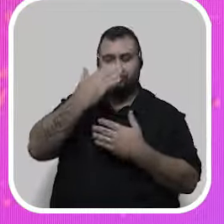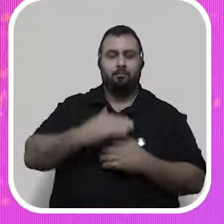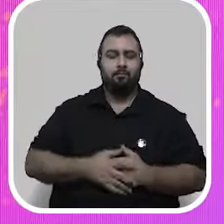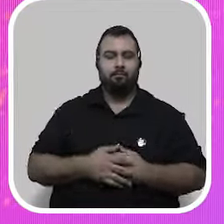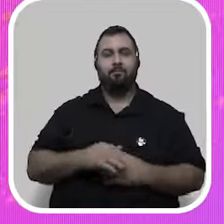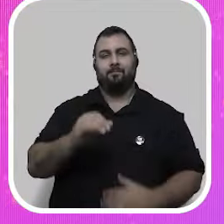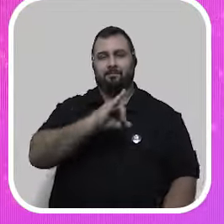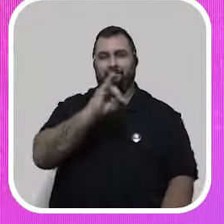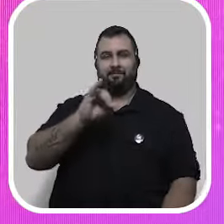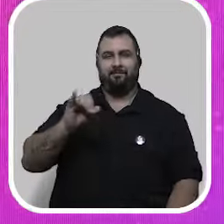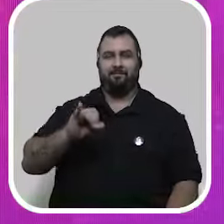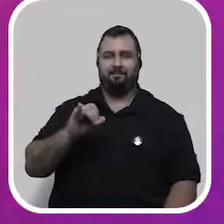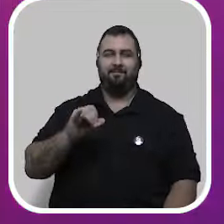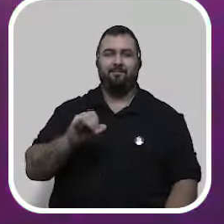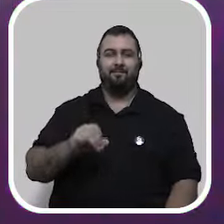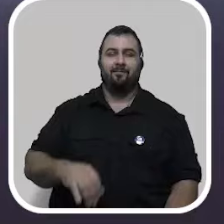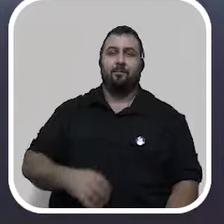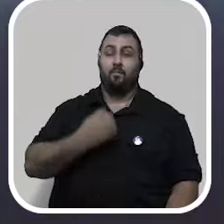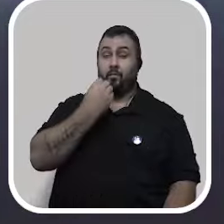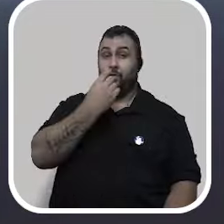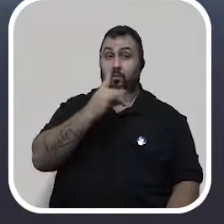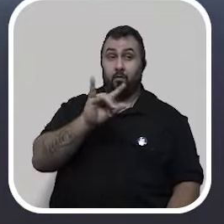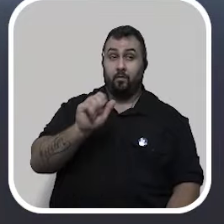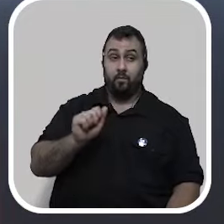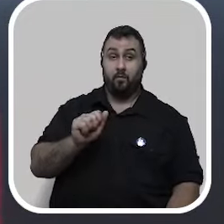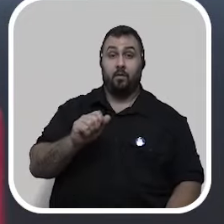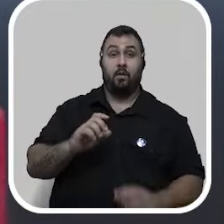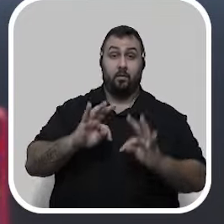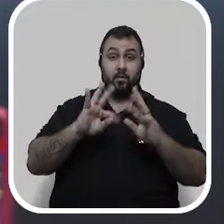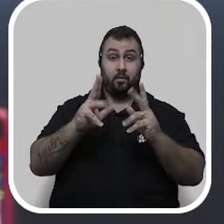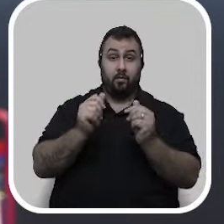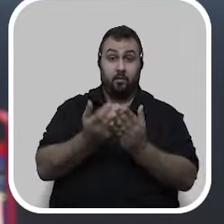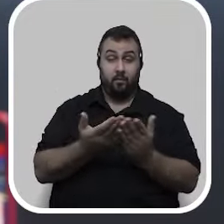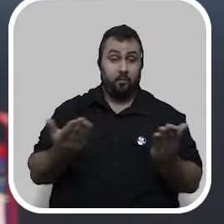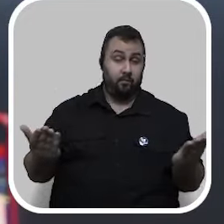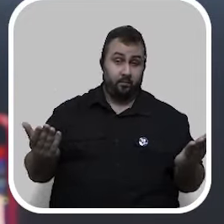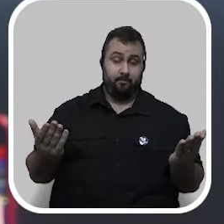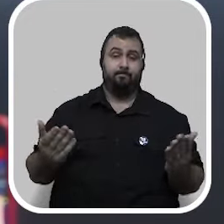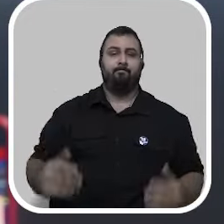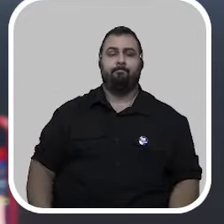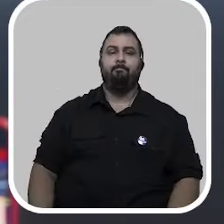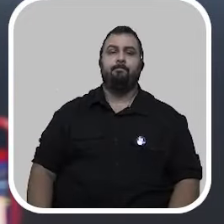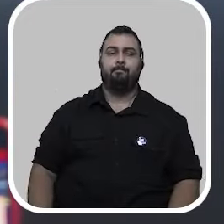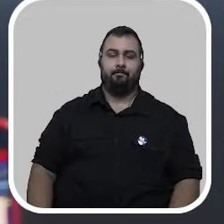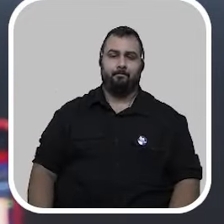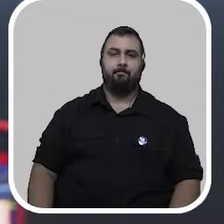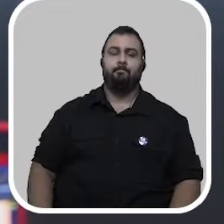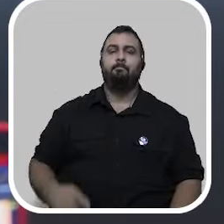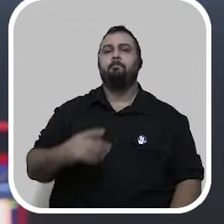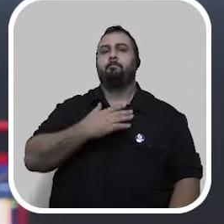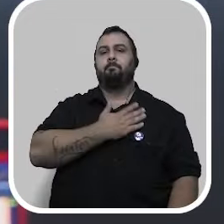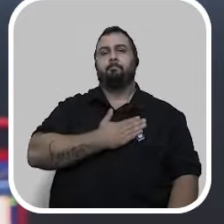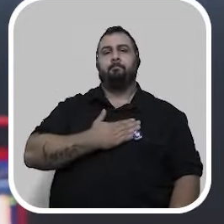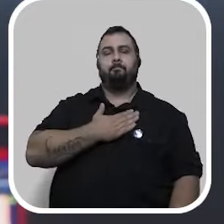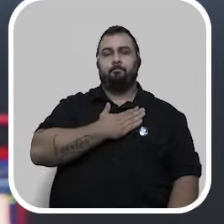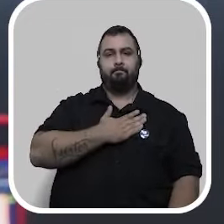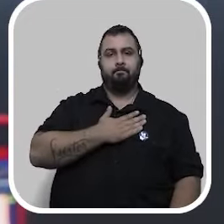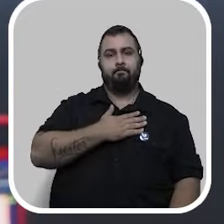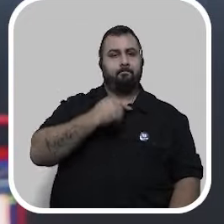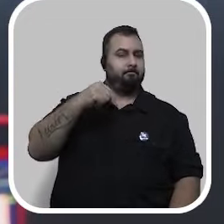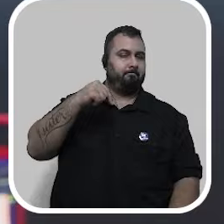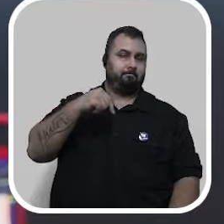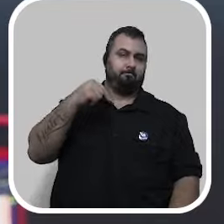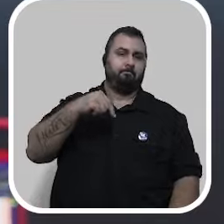gente oi boa bom dia né bom dia a todas todas e todes é um prazer imenso estar